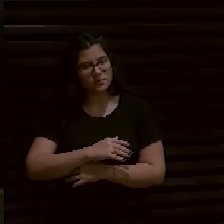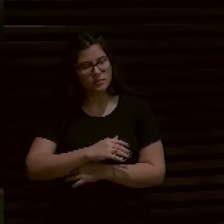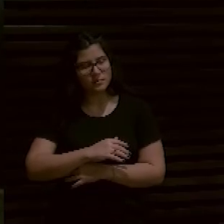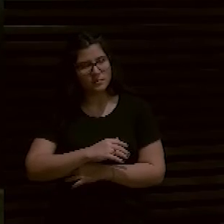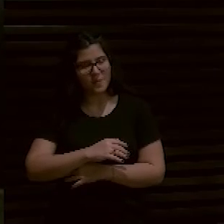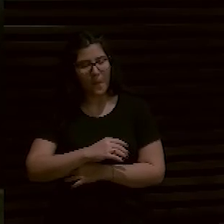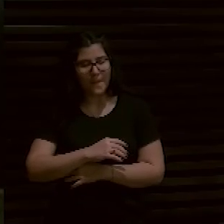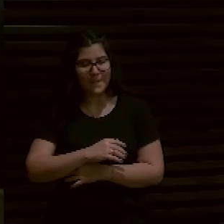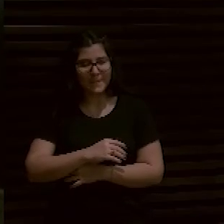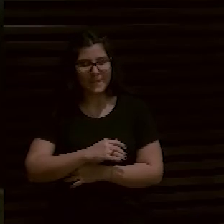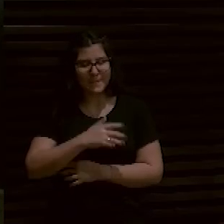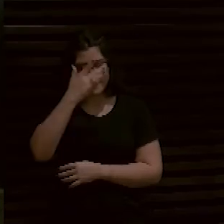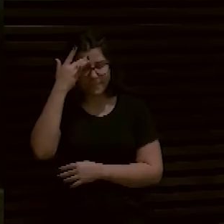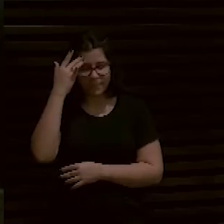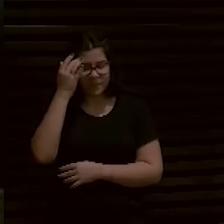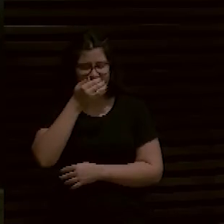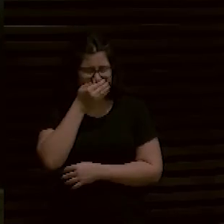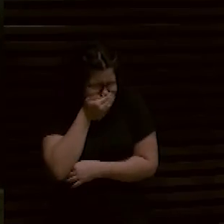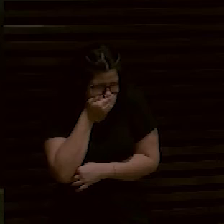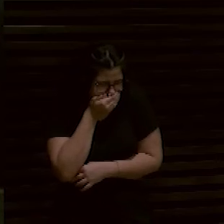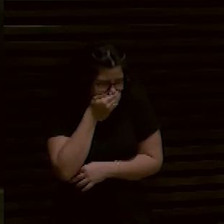confia na força do seu braço.